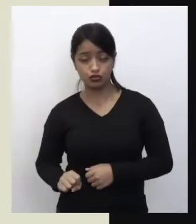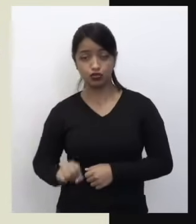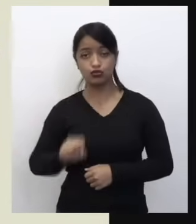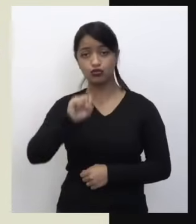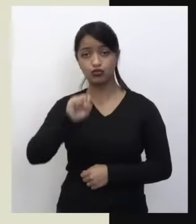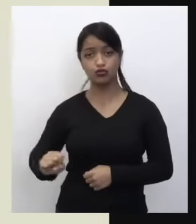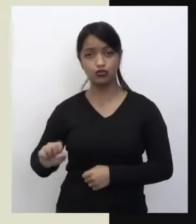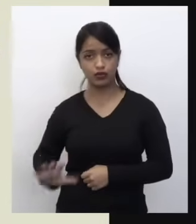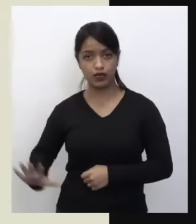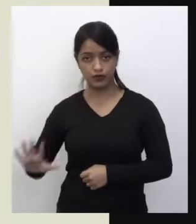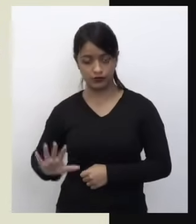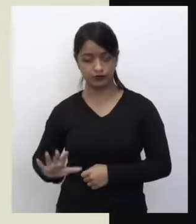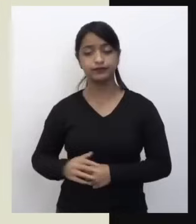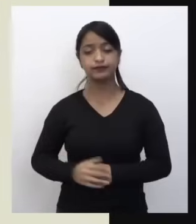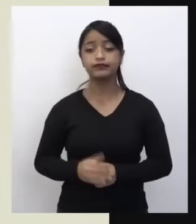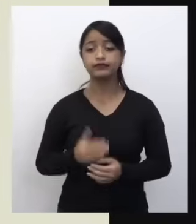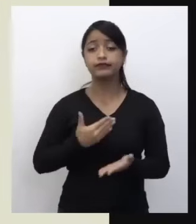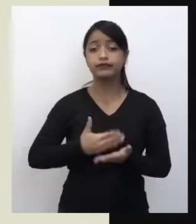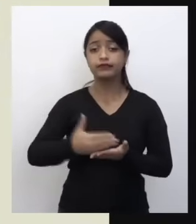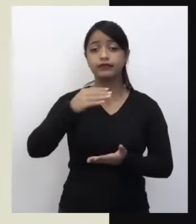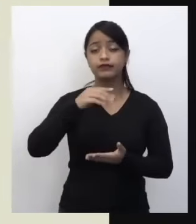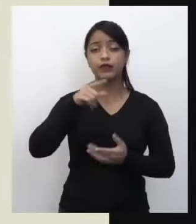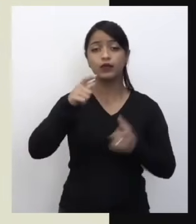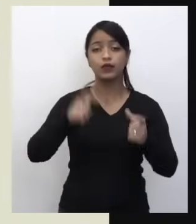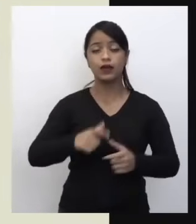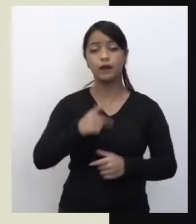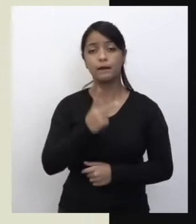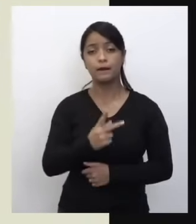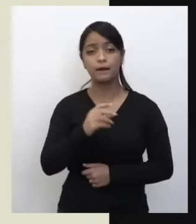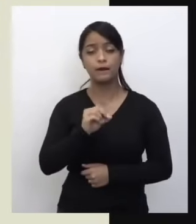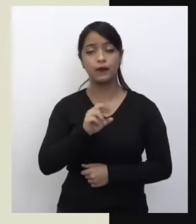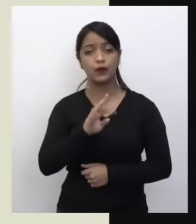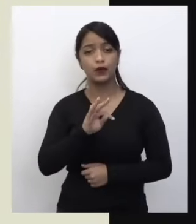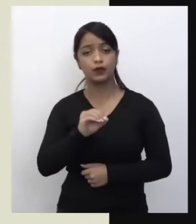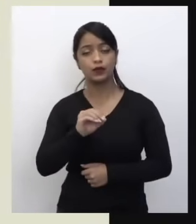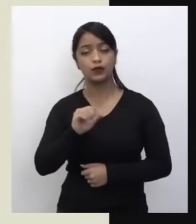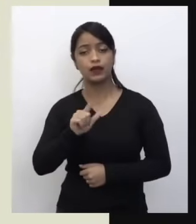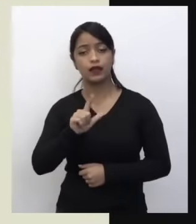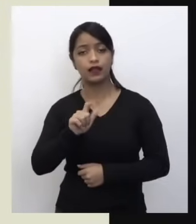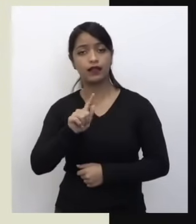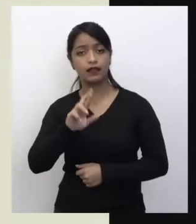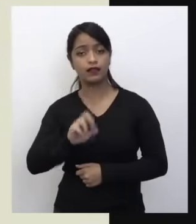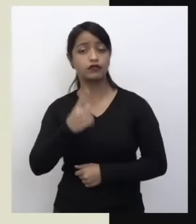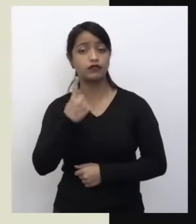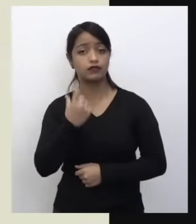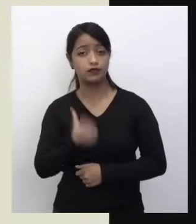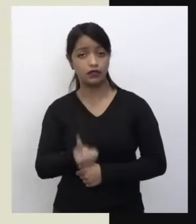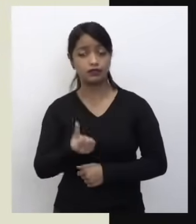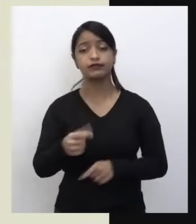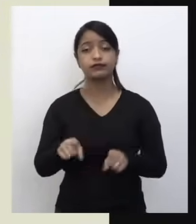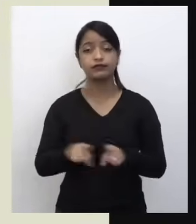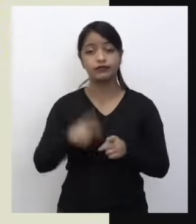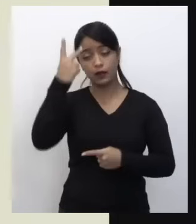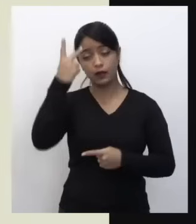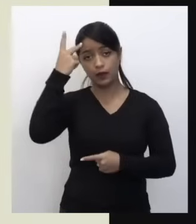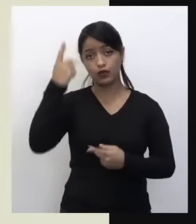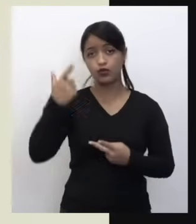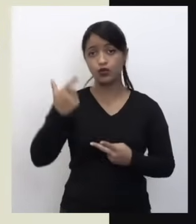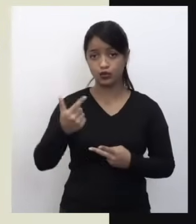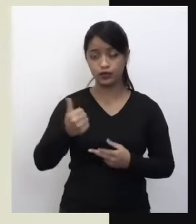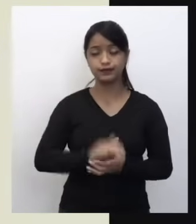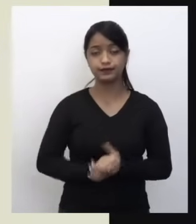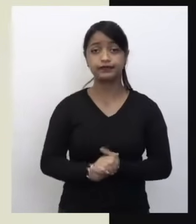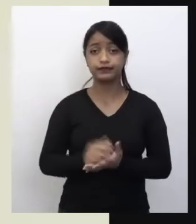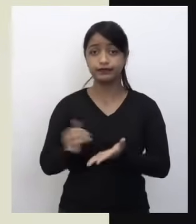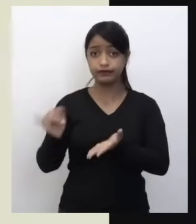Brasil. O dia começa com 14 graus em Porto Alegre, 16 em Florianópolis e 12 graus em São Paulo. As temperaturas nessas capitais